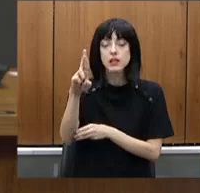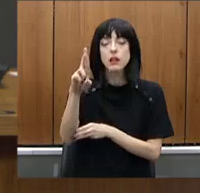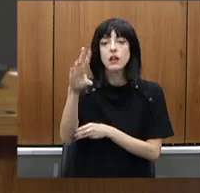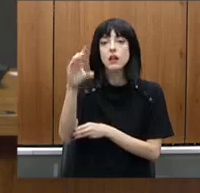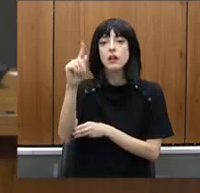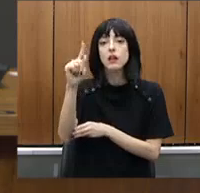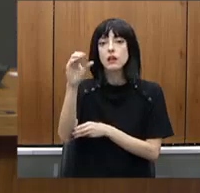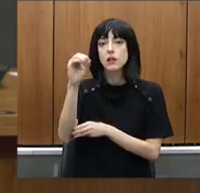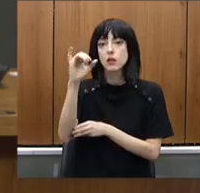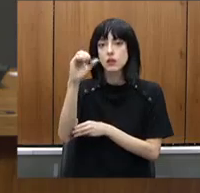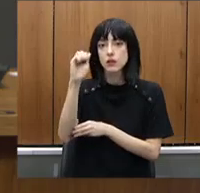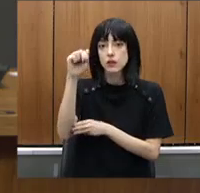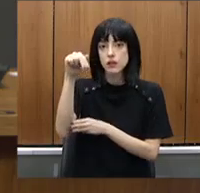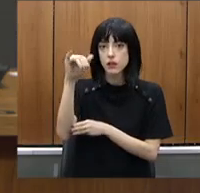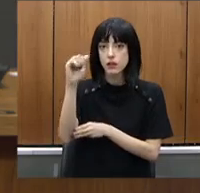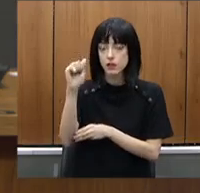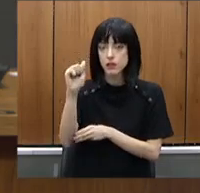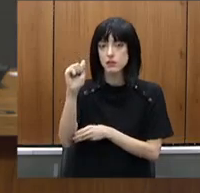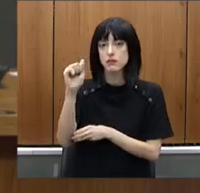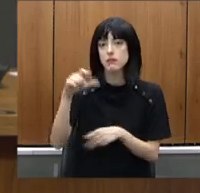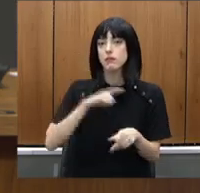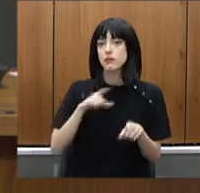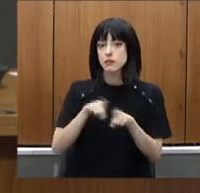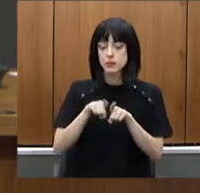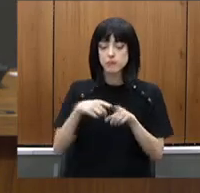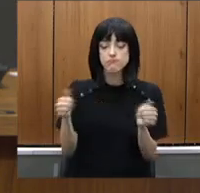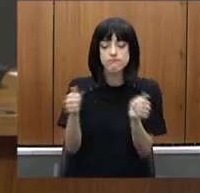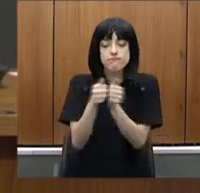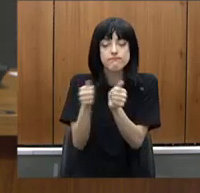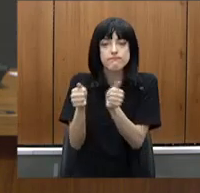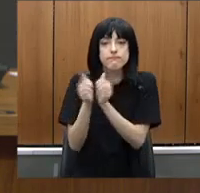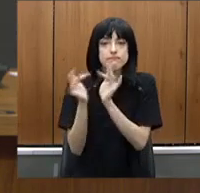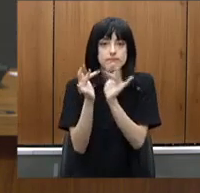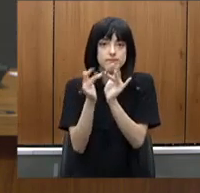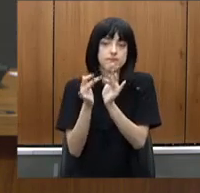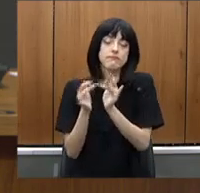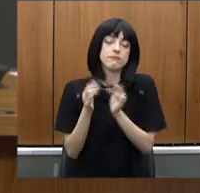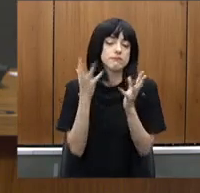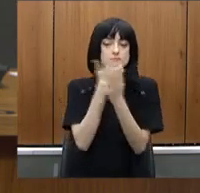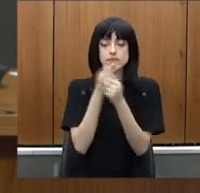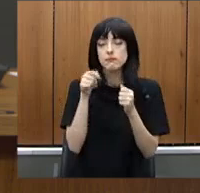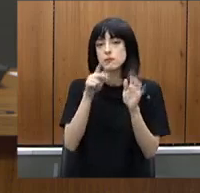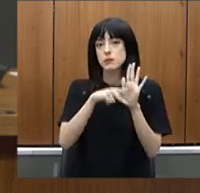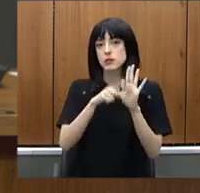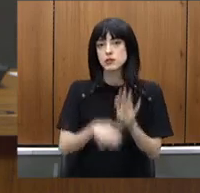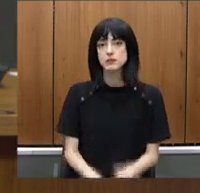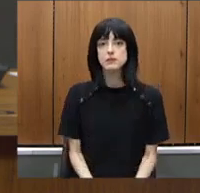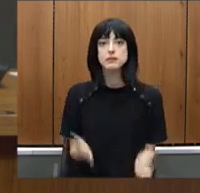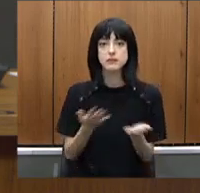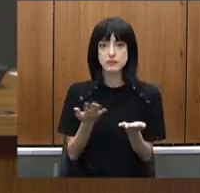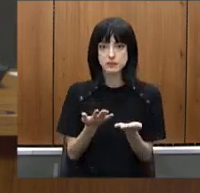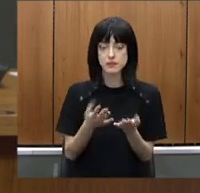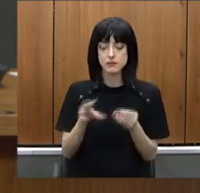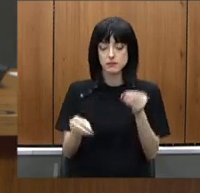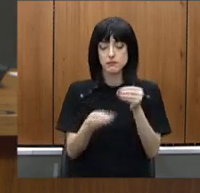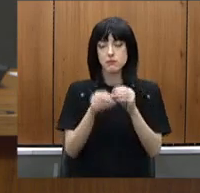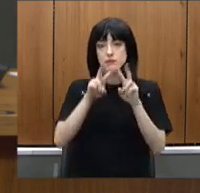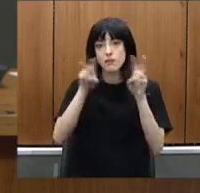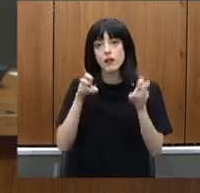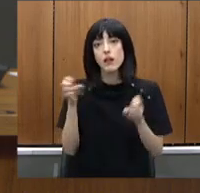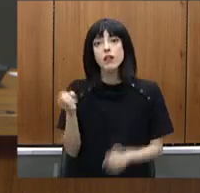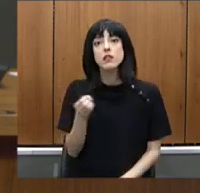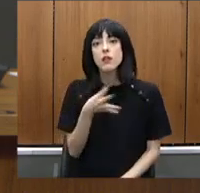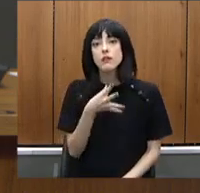bonito a outra linha que nós falamos né A questão da Inovação nós tivemos o primeiro prêmio de inovação na polícia militar